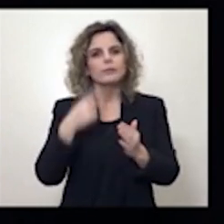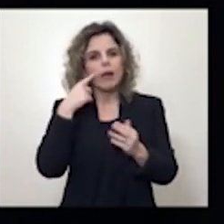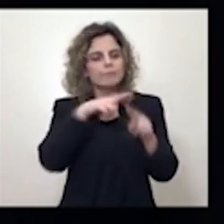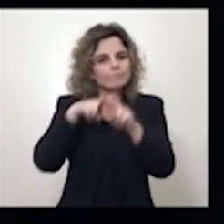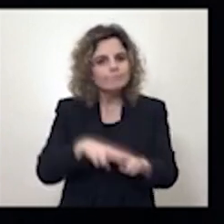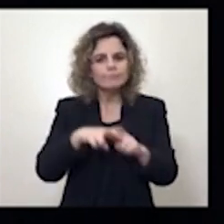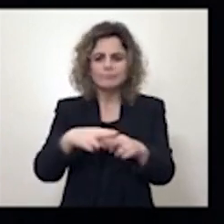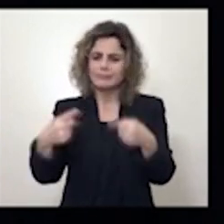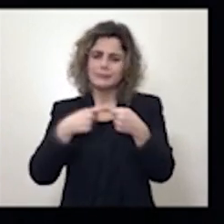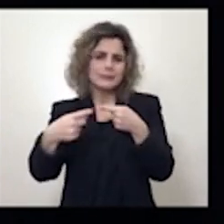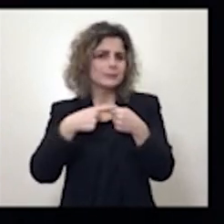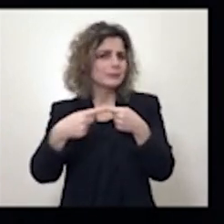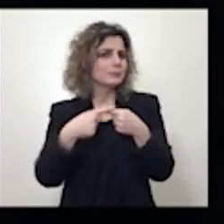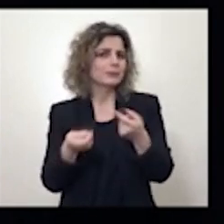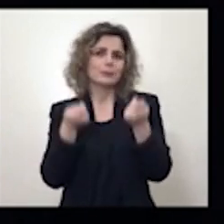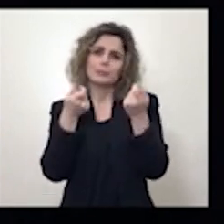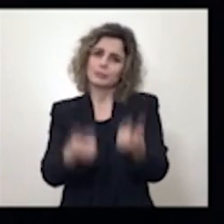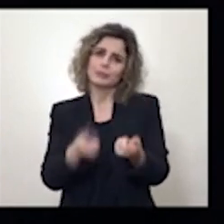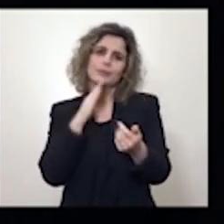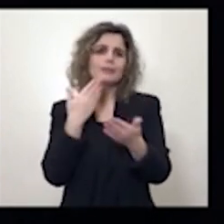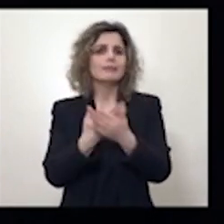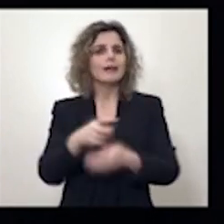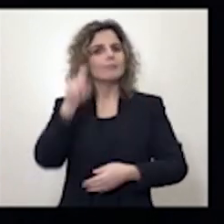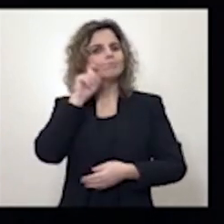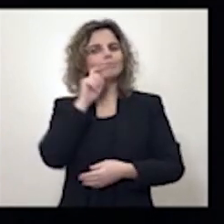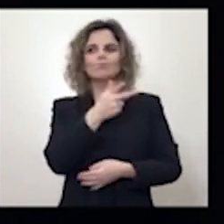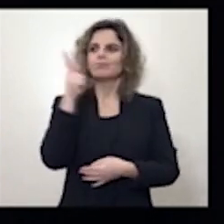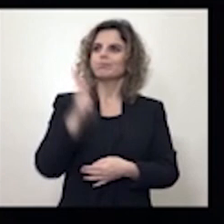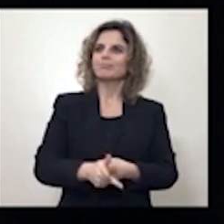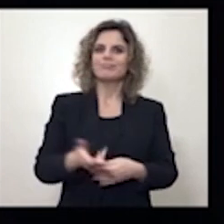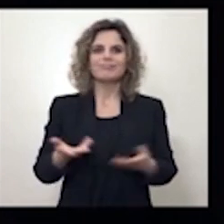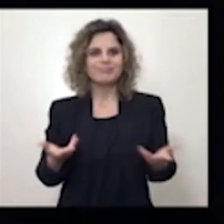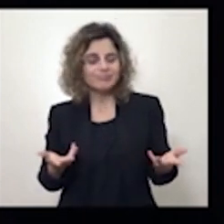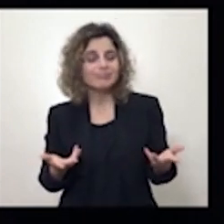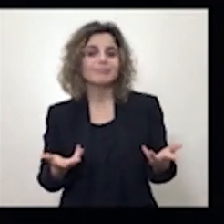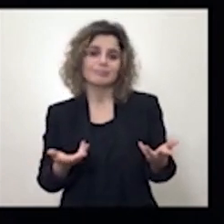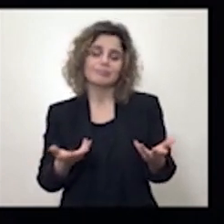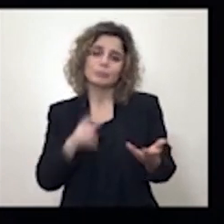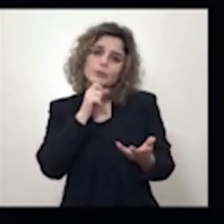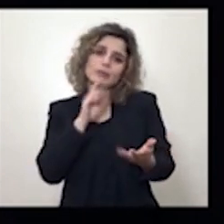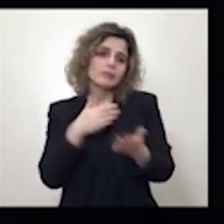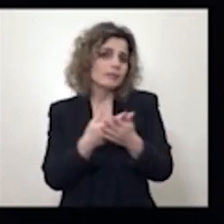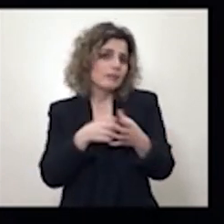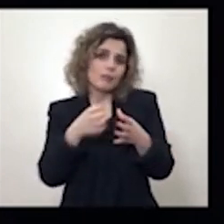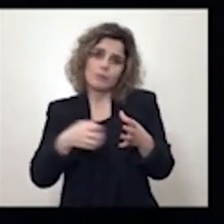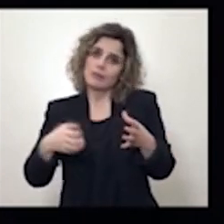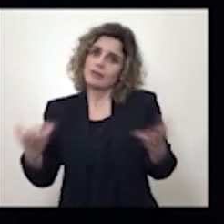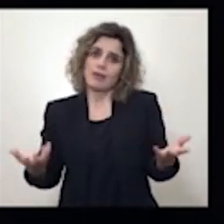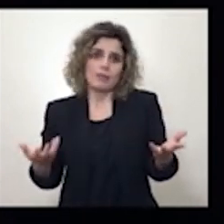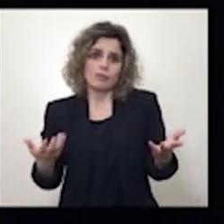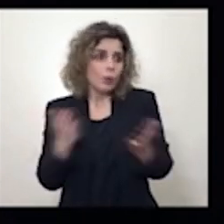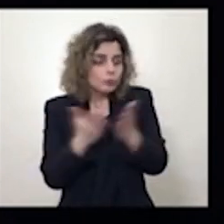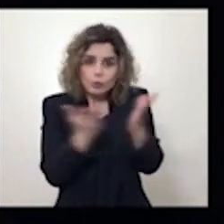escassíssimas semanas, nos termos que permitam a segurança necessária, poderá ser complicado mesmo só para as